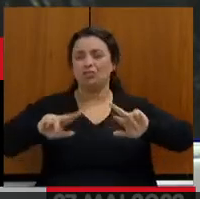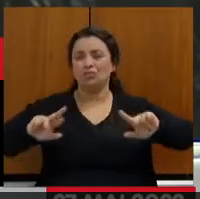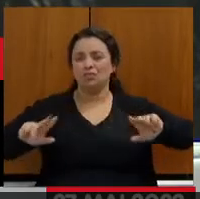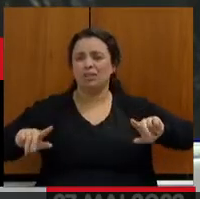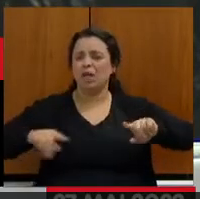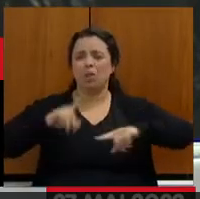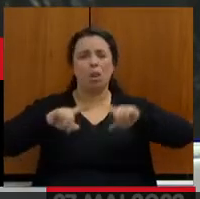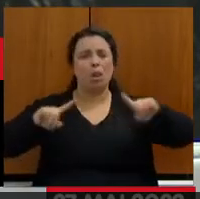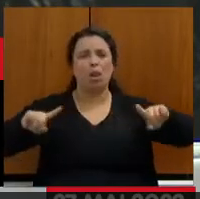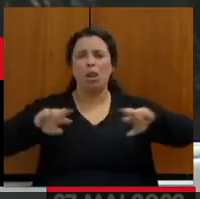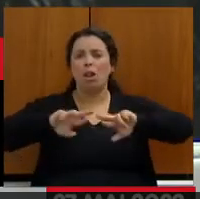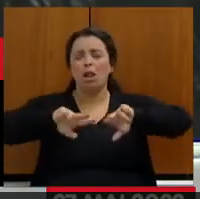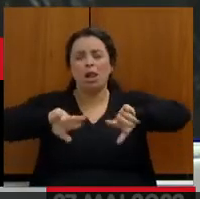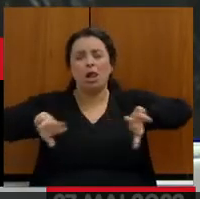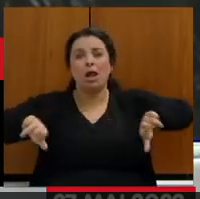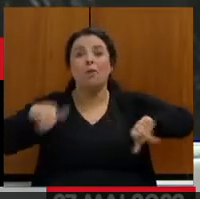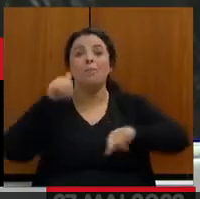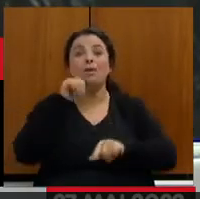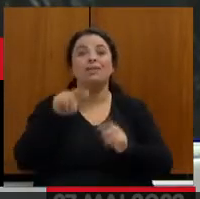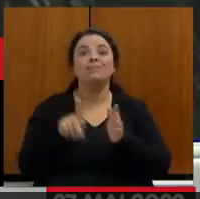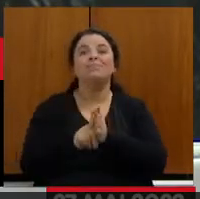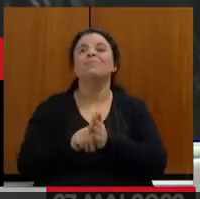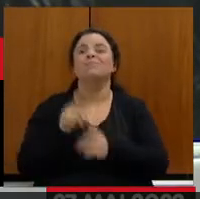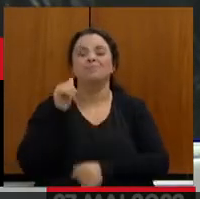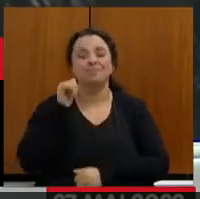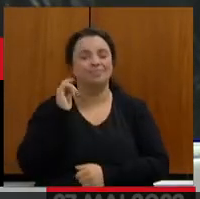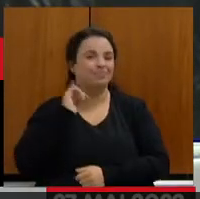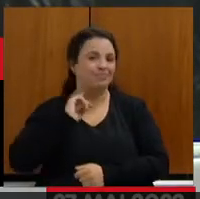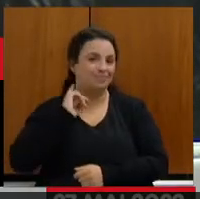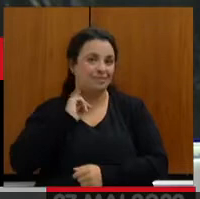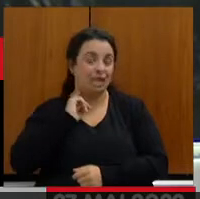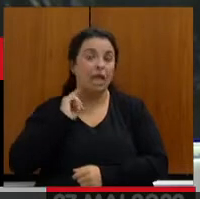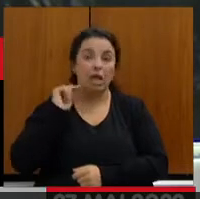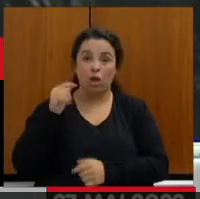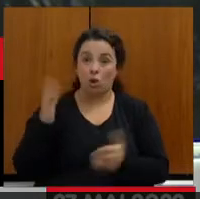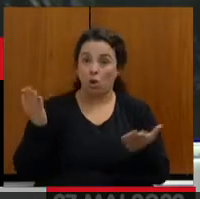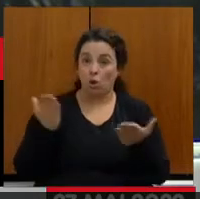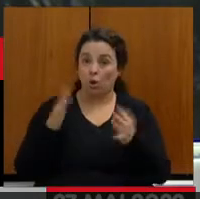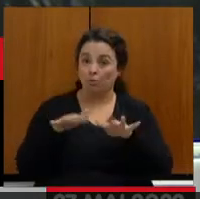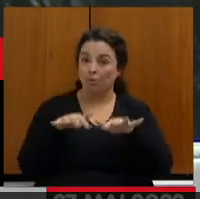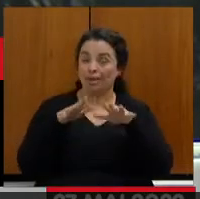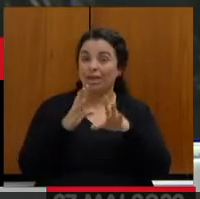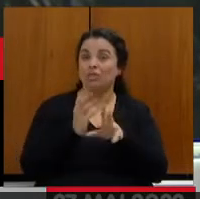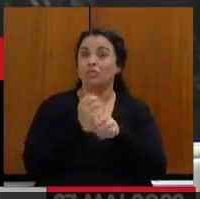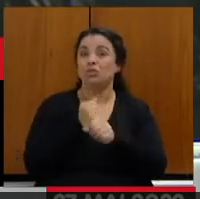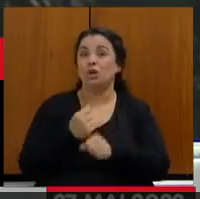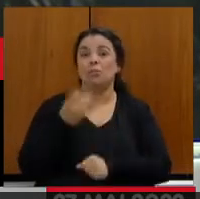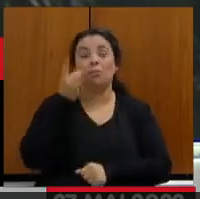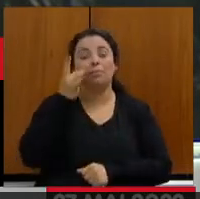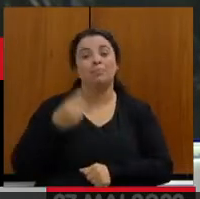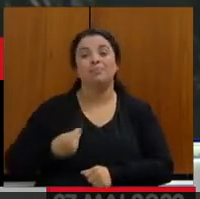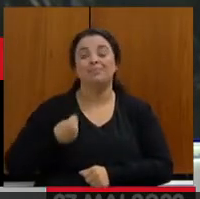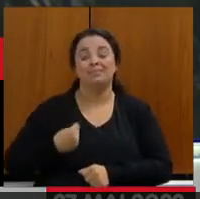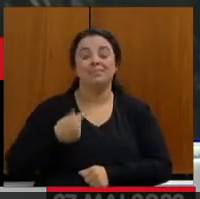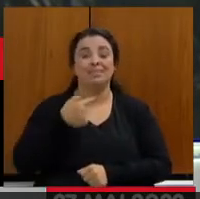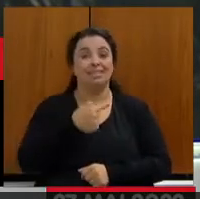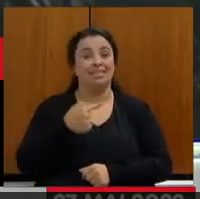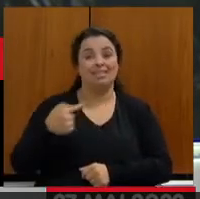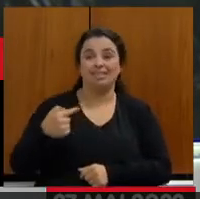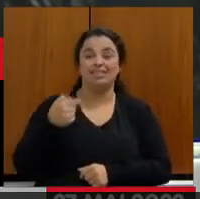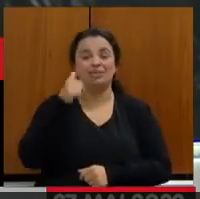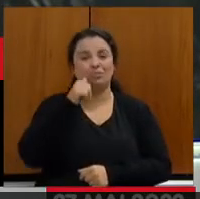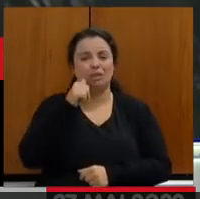das mulheres de Minas essa plenária tem 77 mulheres Mas esse não é um número